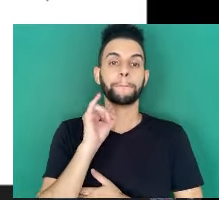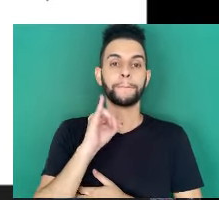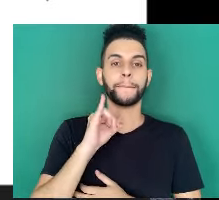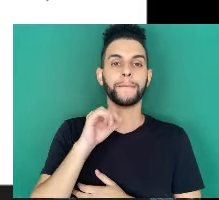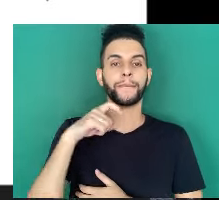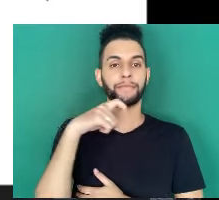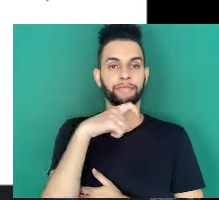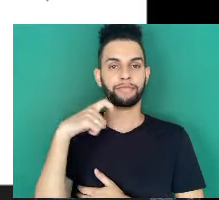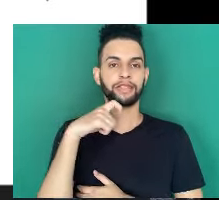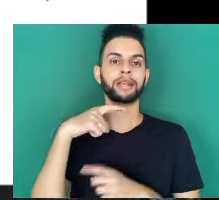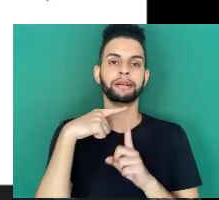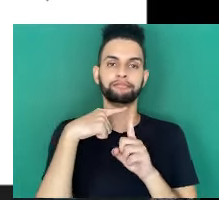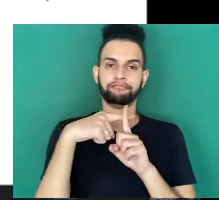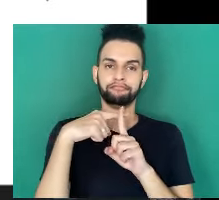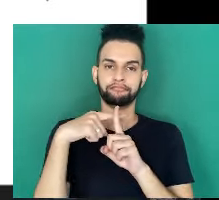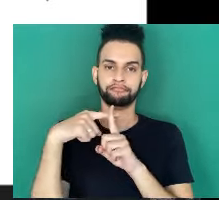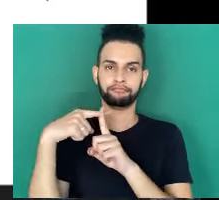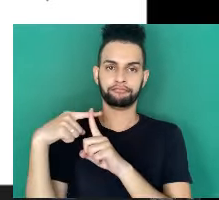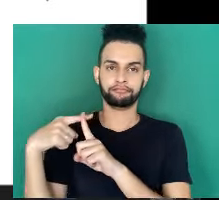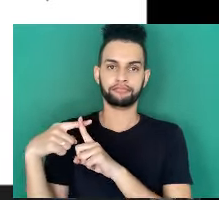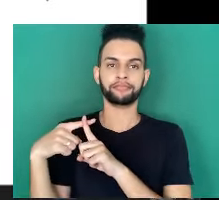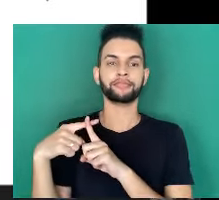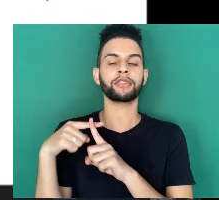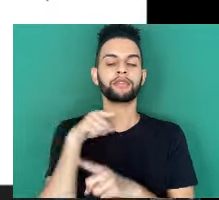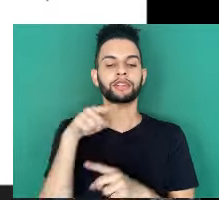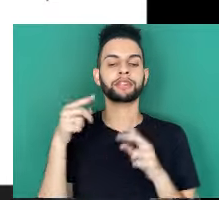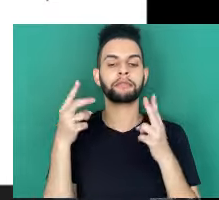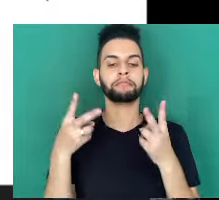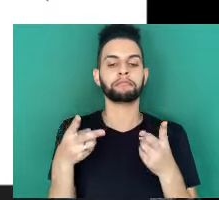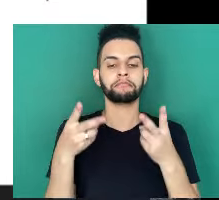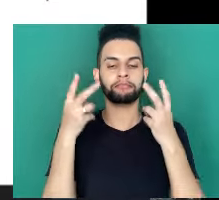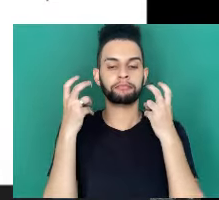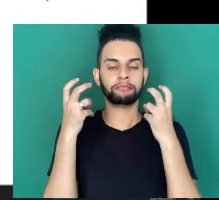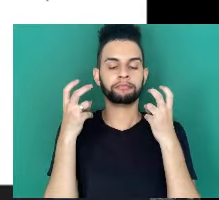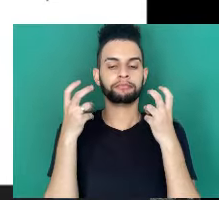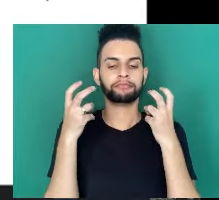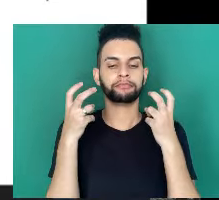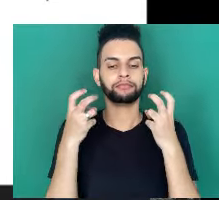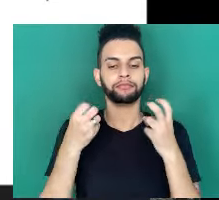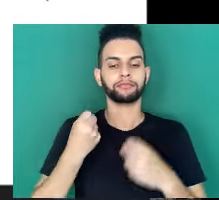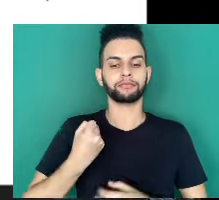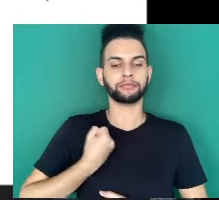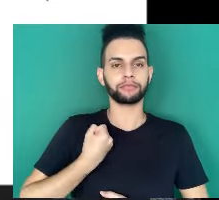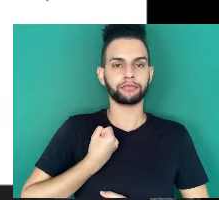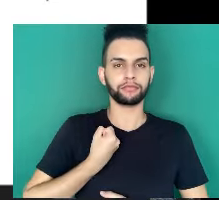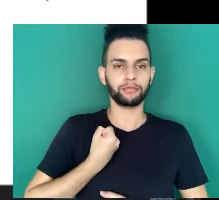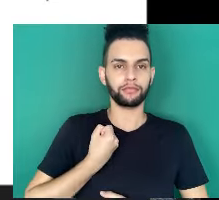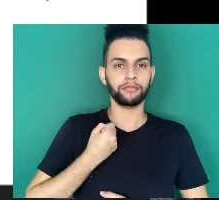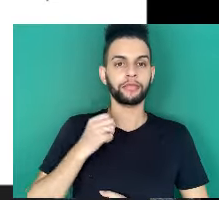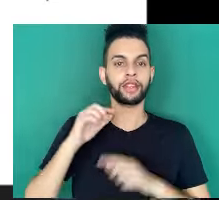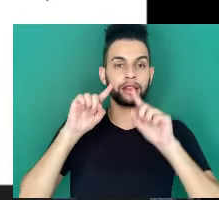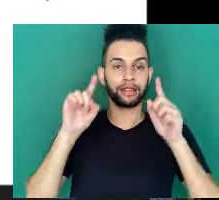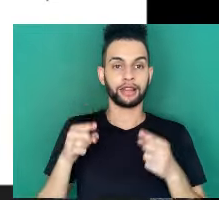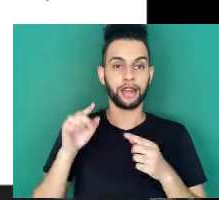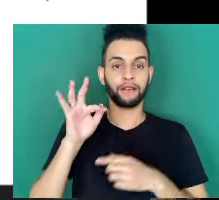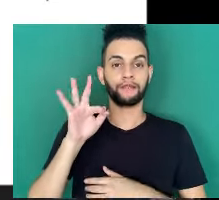aumenta cada vez mais, vocês estão vendo que o valor da